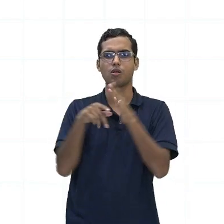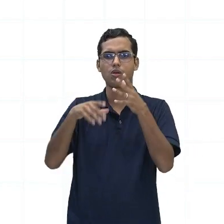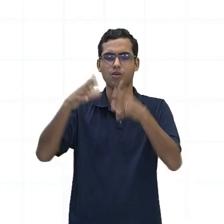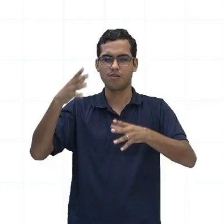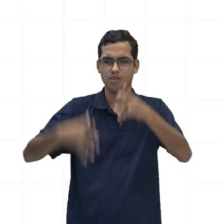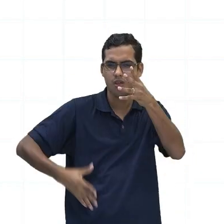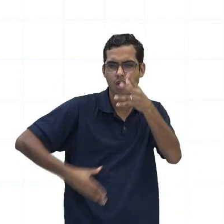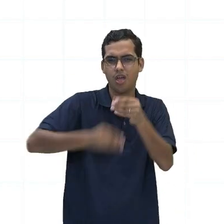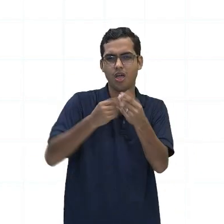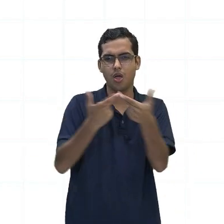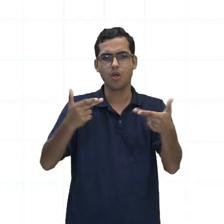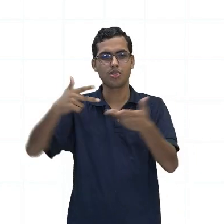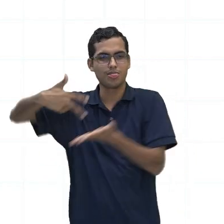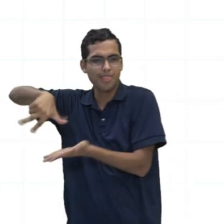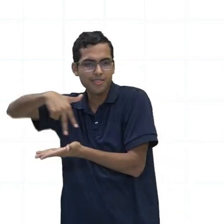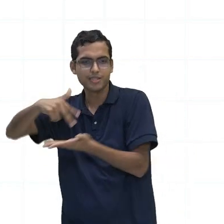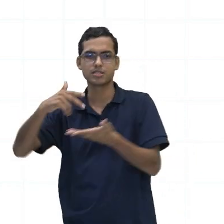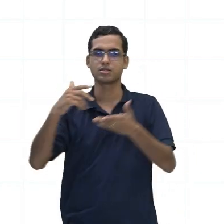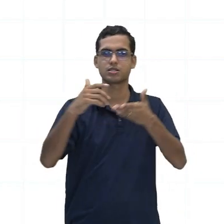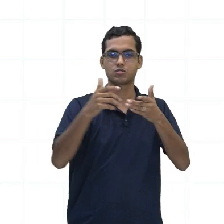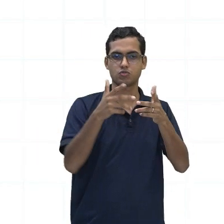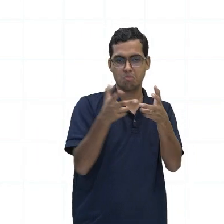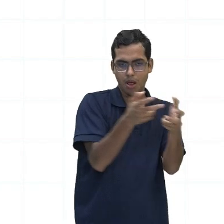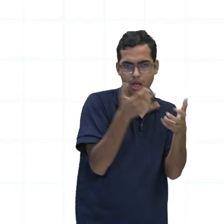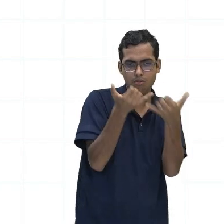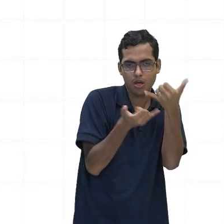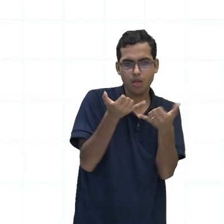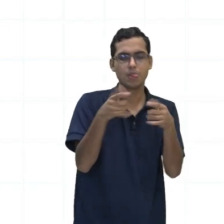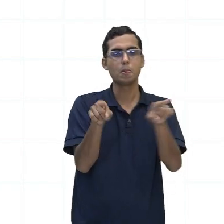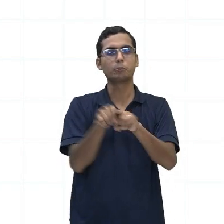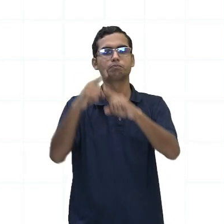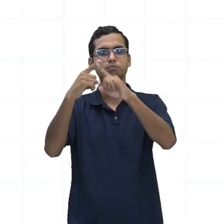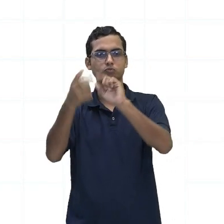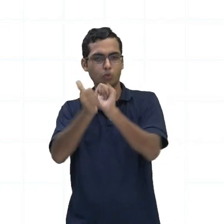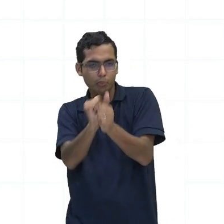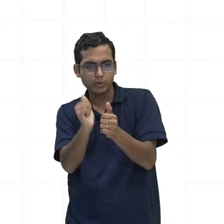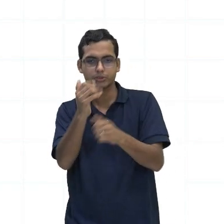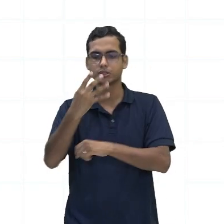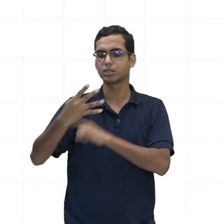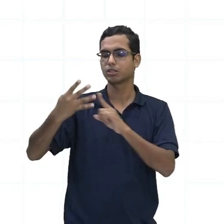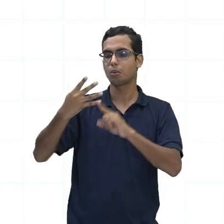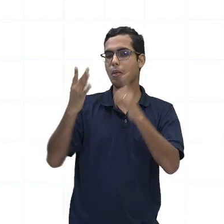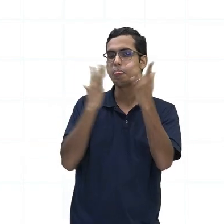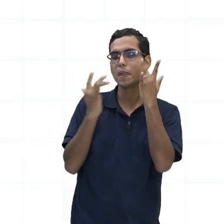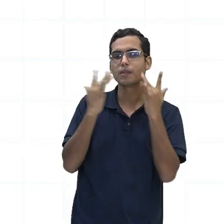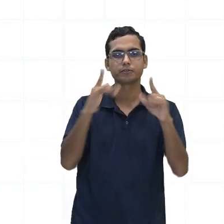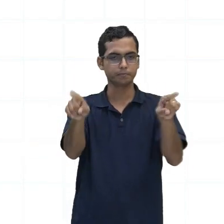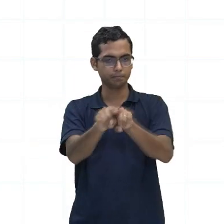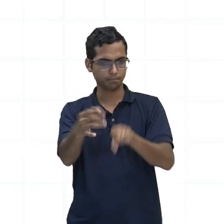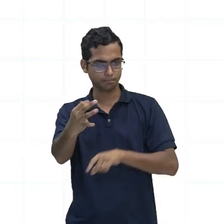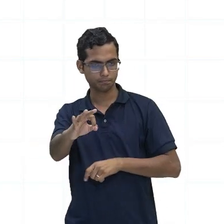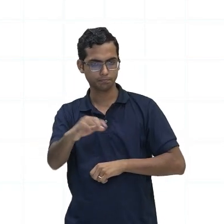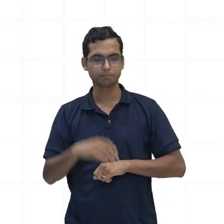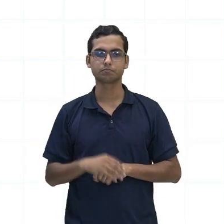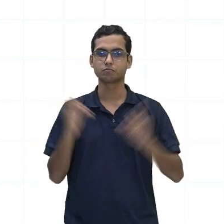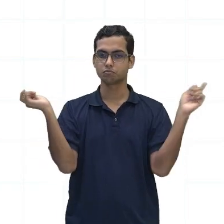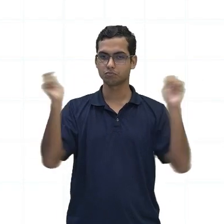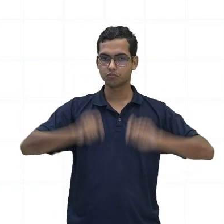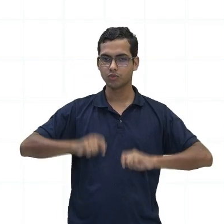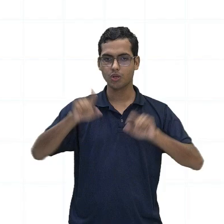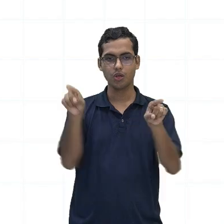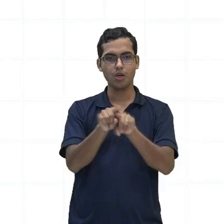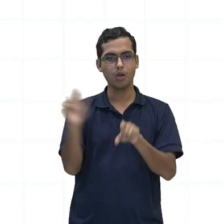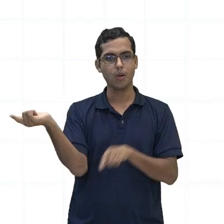do teatro, e pode ser realizada com a presença de instrumentos ou não. Bom, a GPT ela